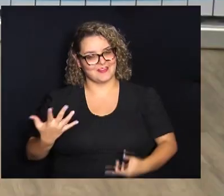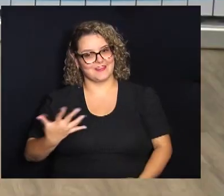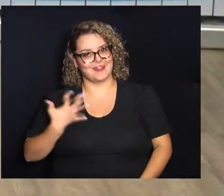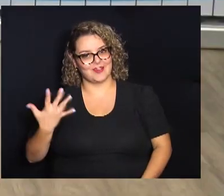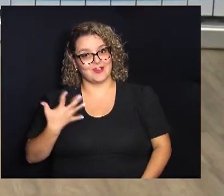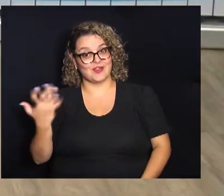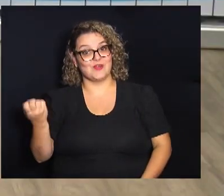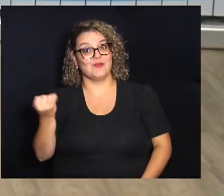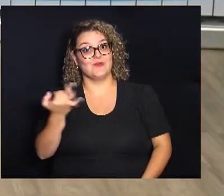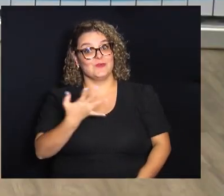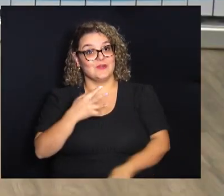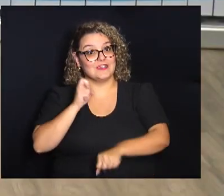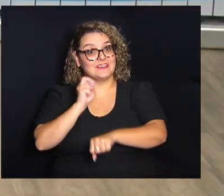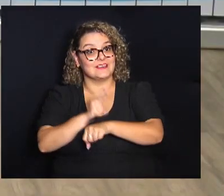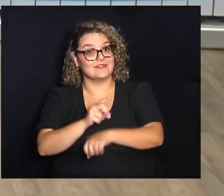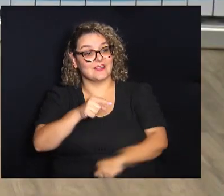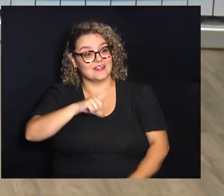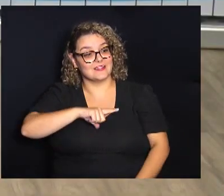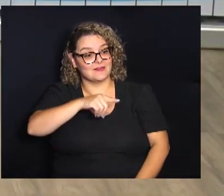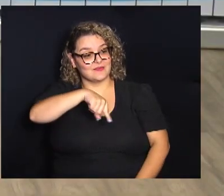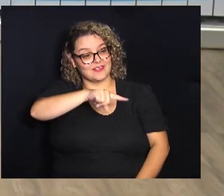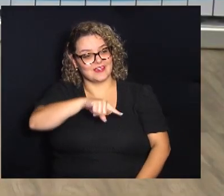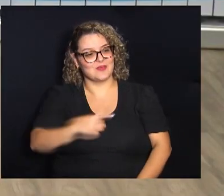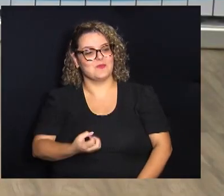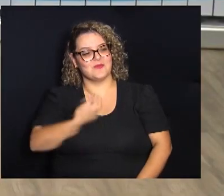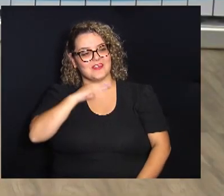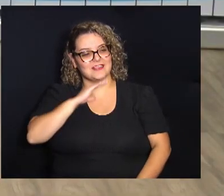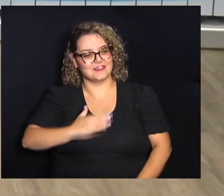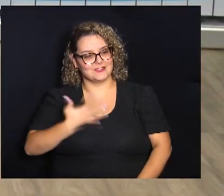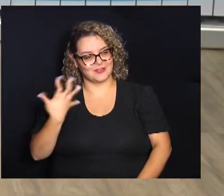quantas vagas tem por aí? Boa tarde, Lu.